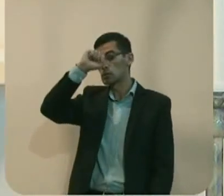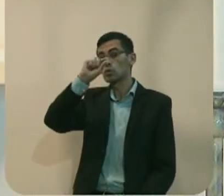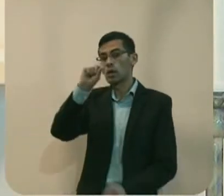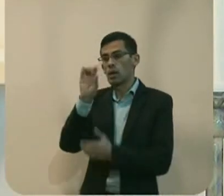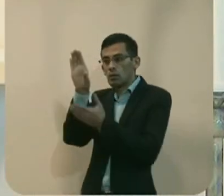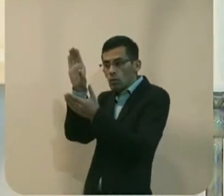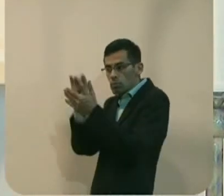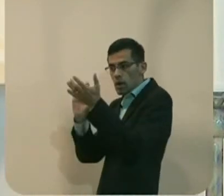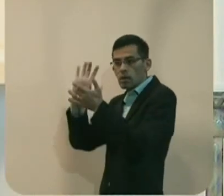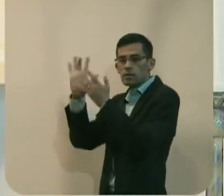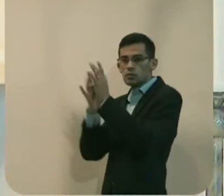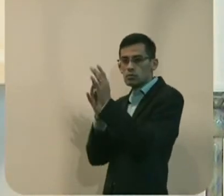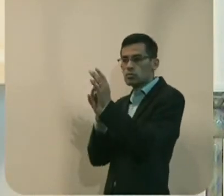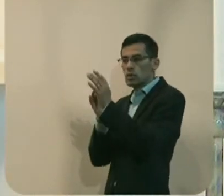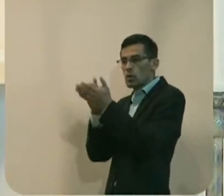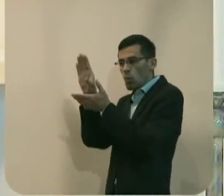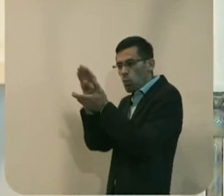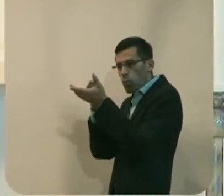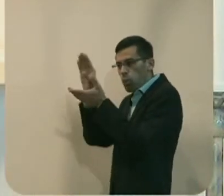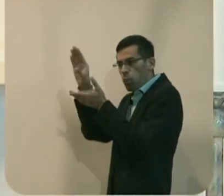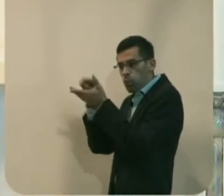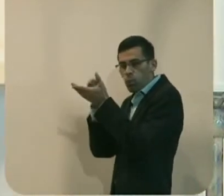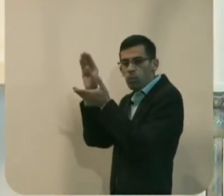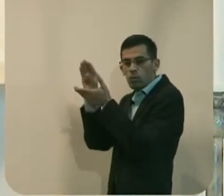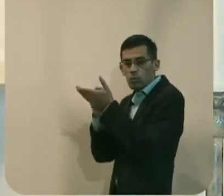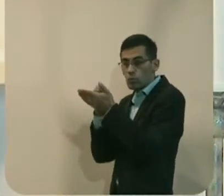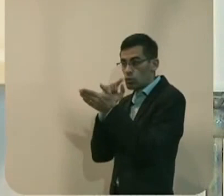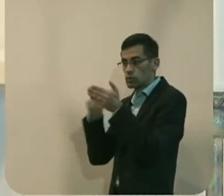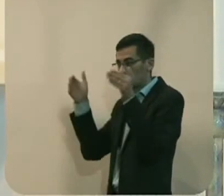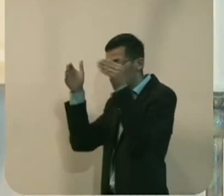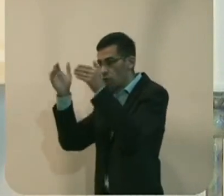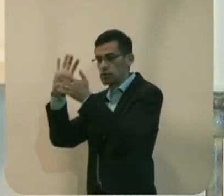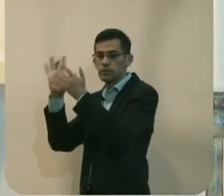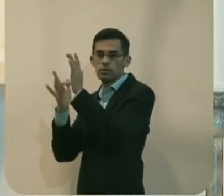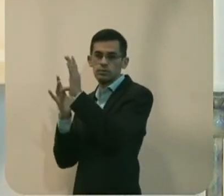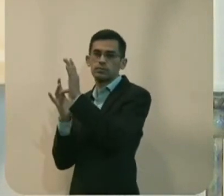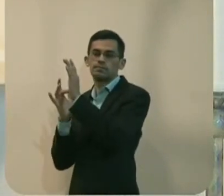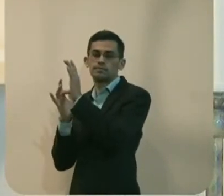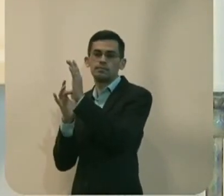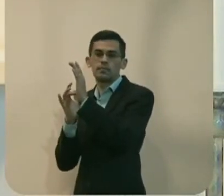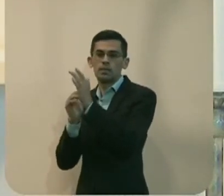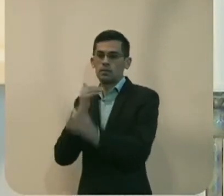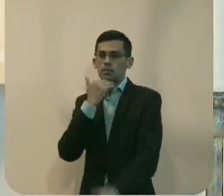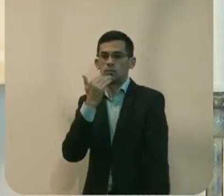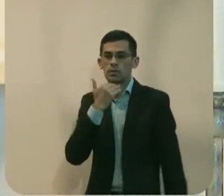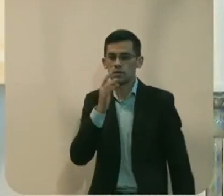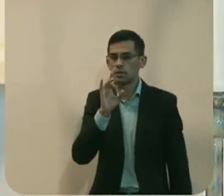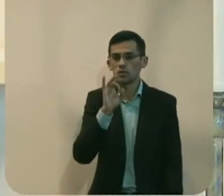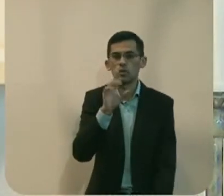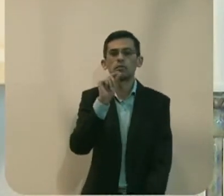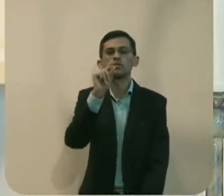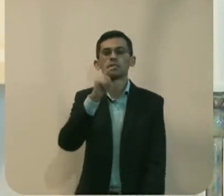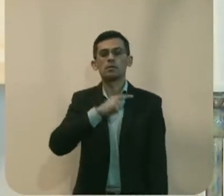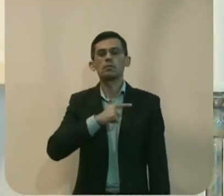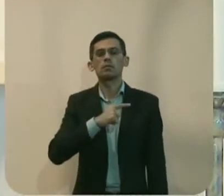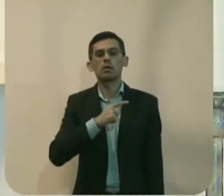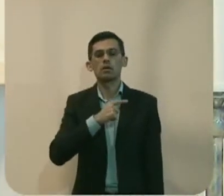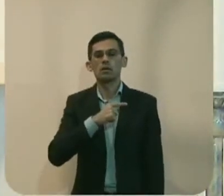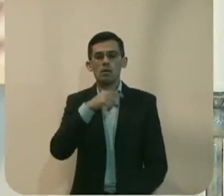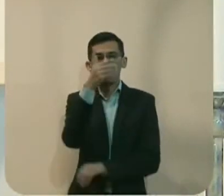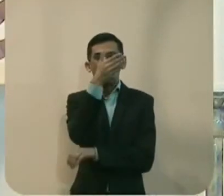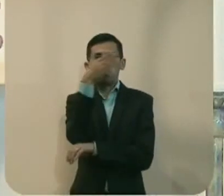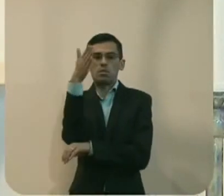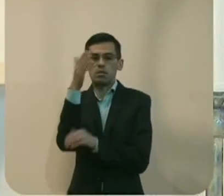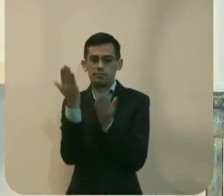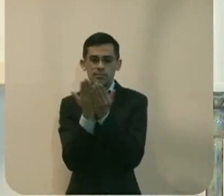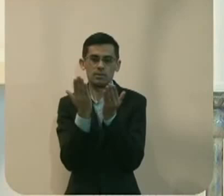de Jesus, imitador de Jesus, colocar o nosso foco em Jesus. Não adianta simplesmente você ter a bandeira